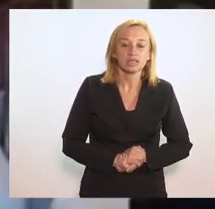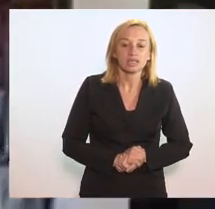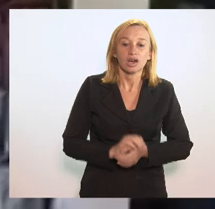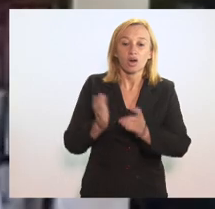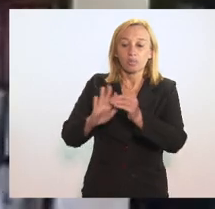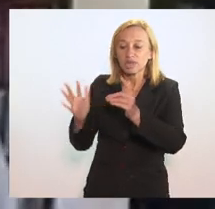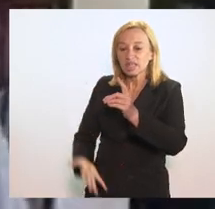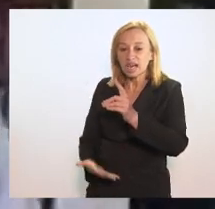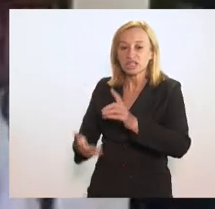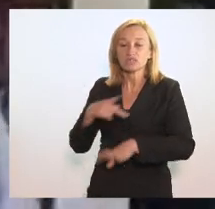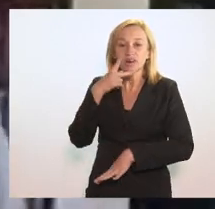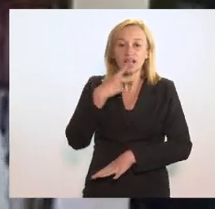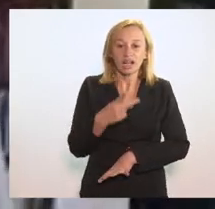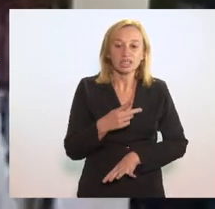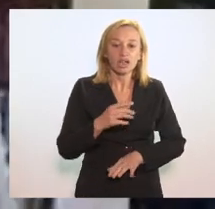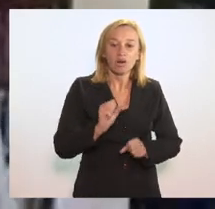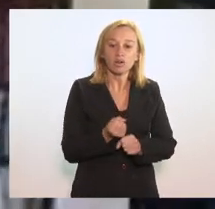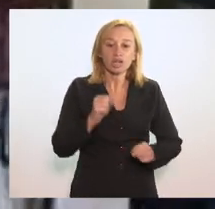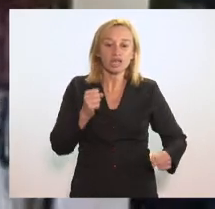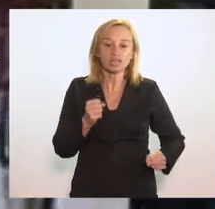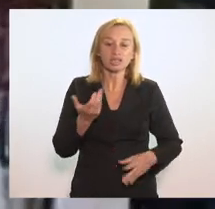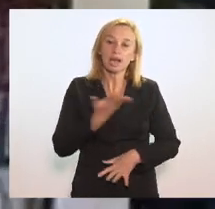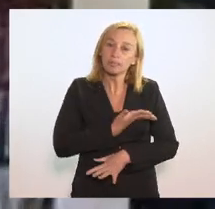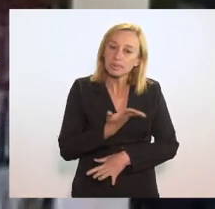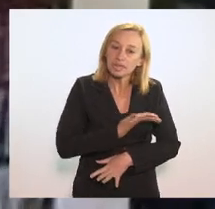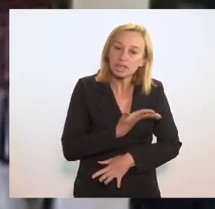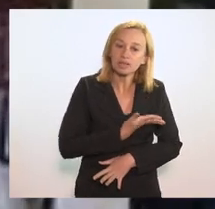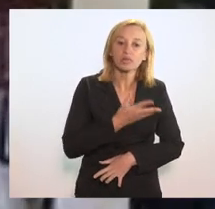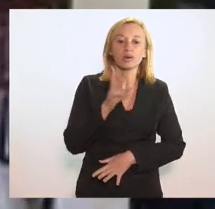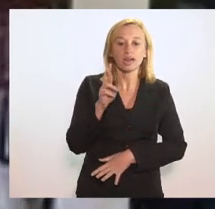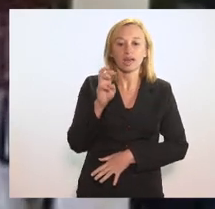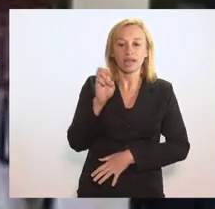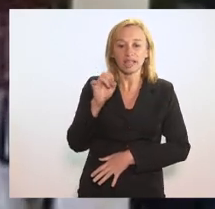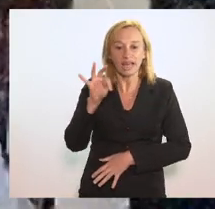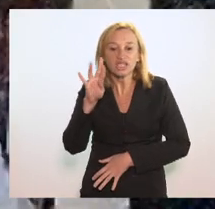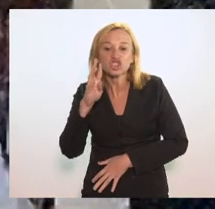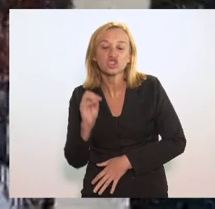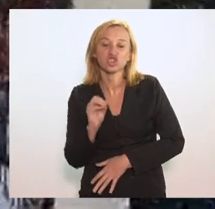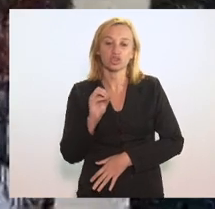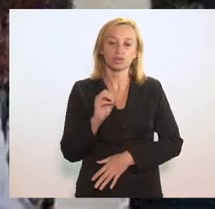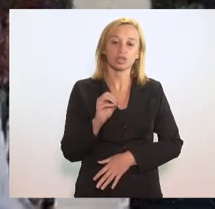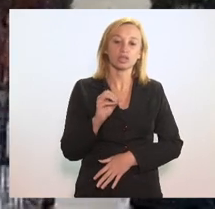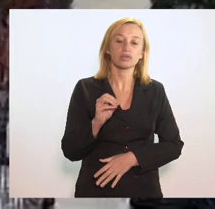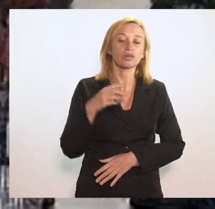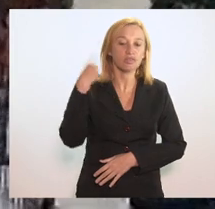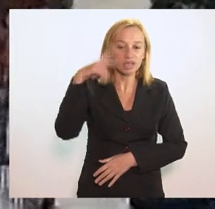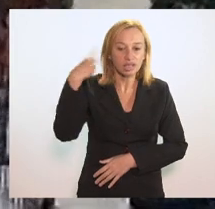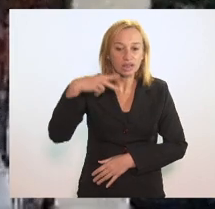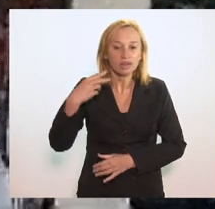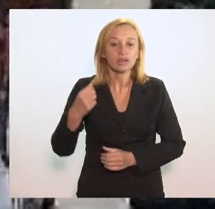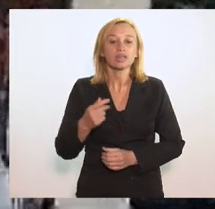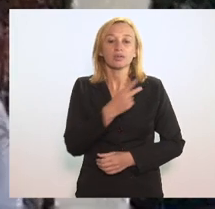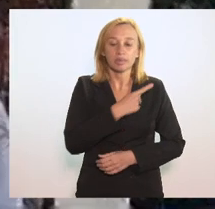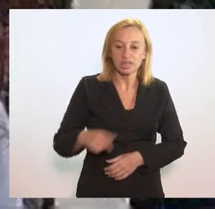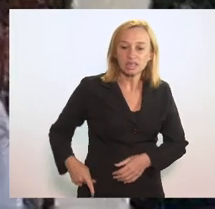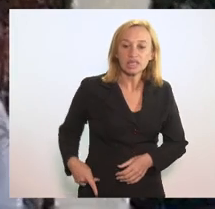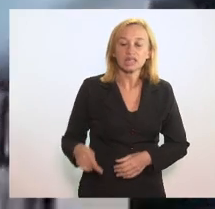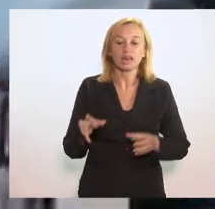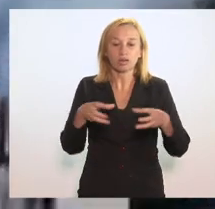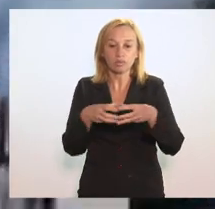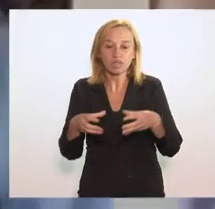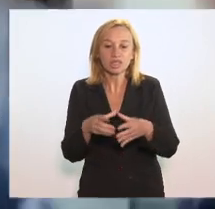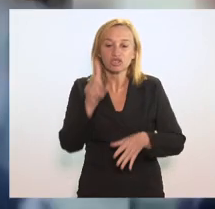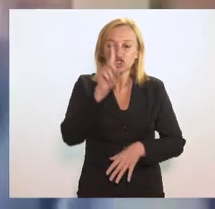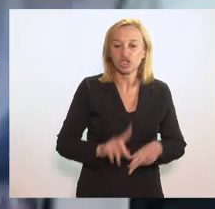homenagens prestadas ao grande companheiro Renatinho, que foi vereador, presidente da Comissão de Direitos Humanos